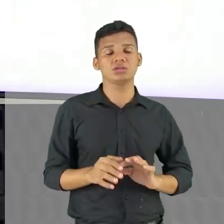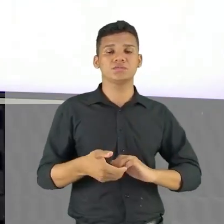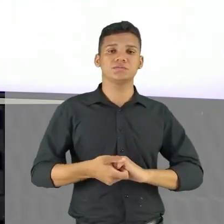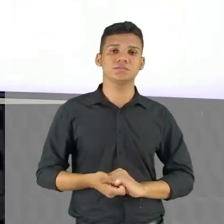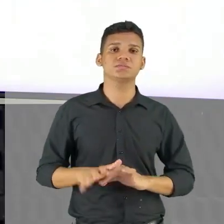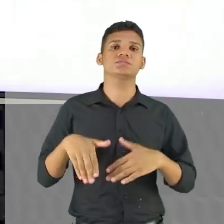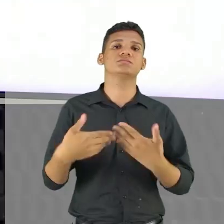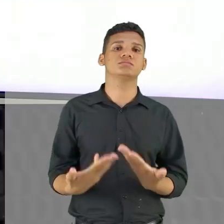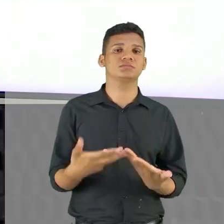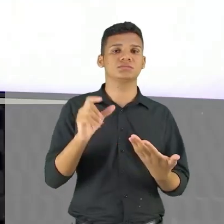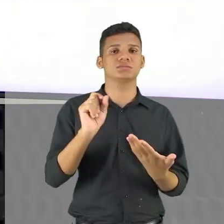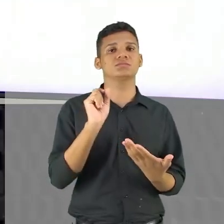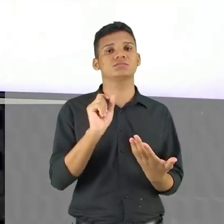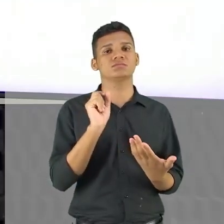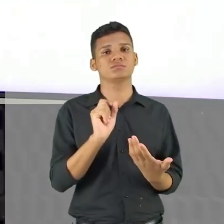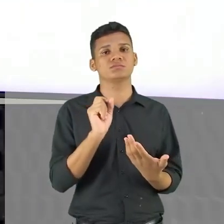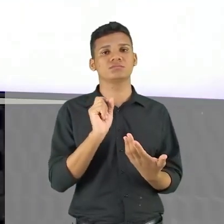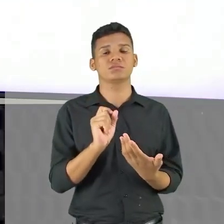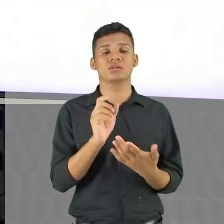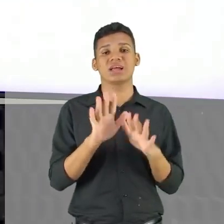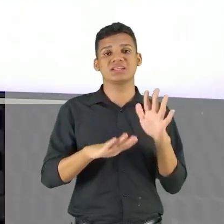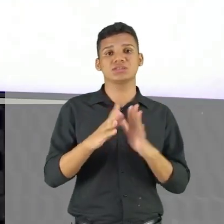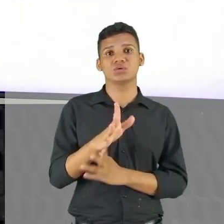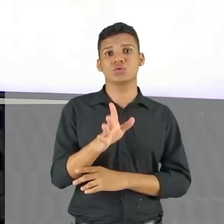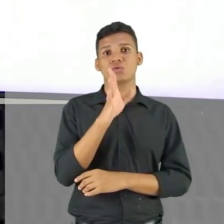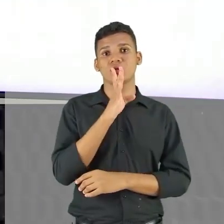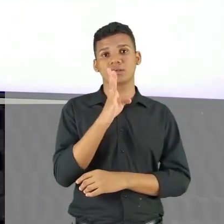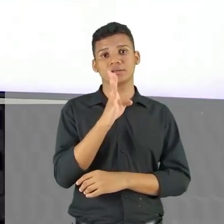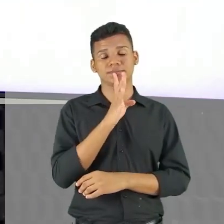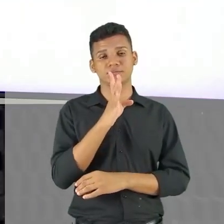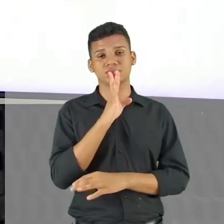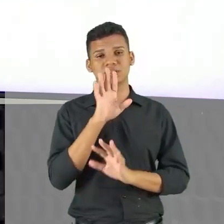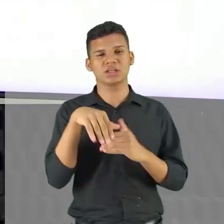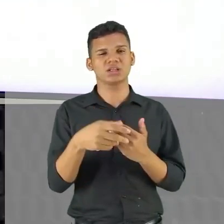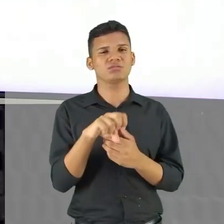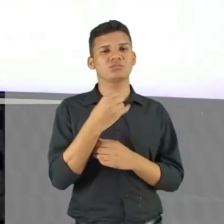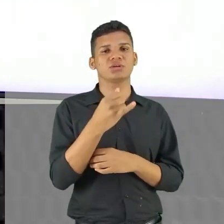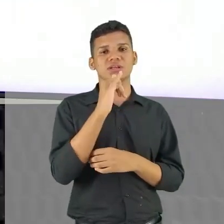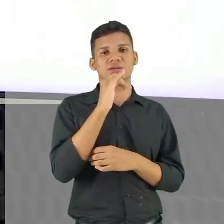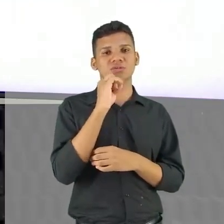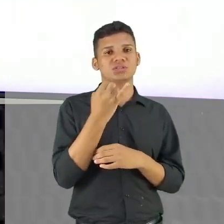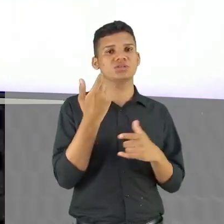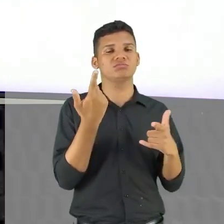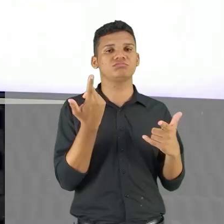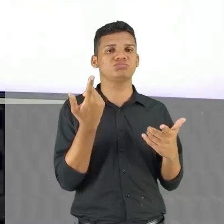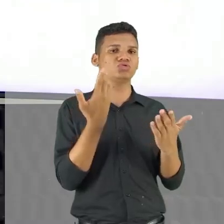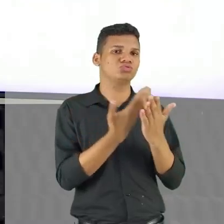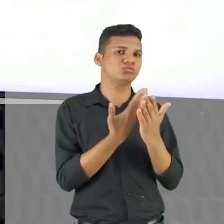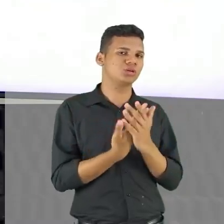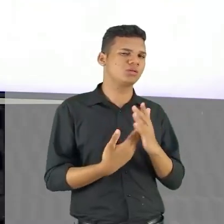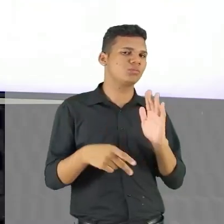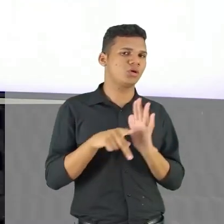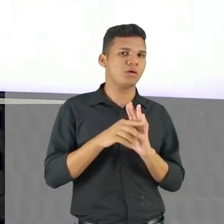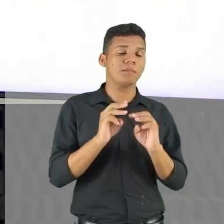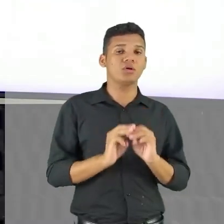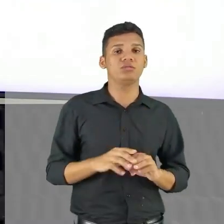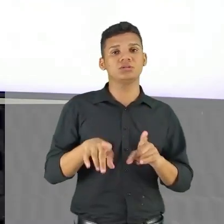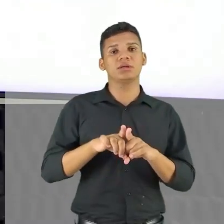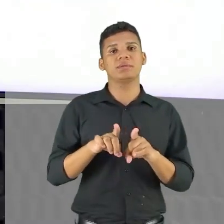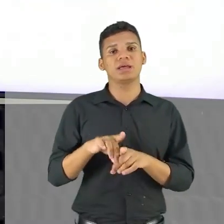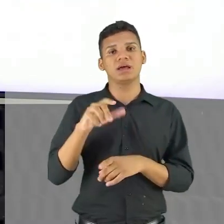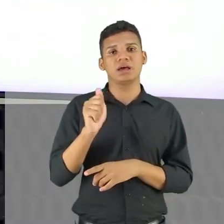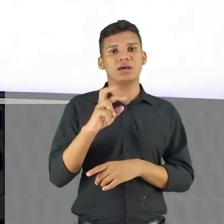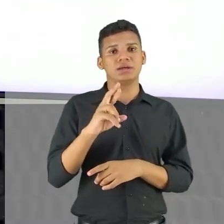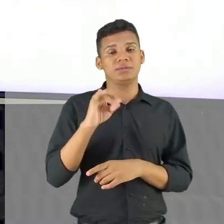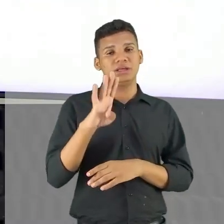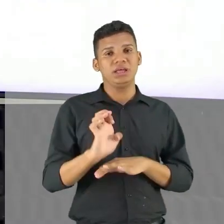é exatamente evidenciar o reconhecimento. Se você estiver estudando sobre a questão da Palestina e a questão árabe, você